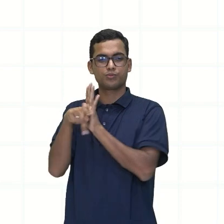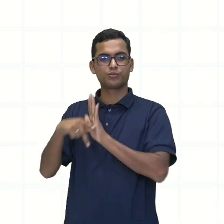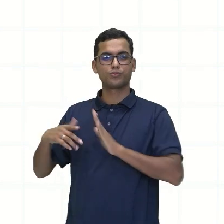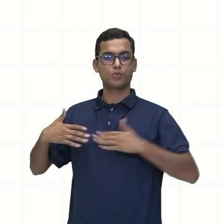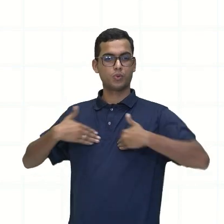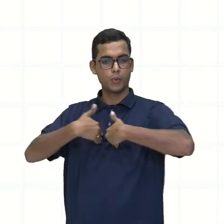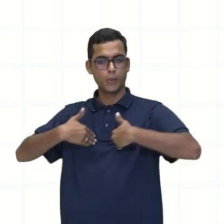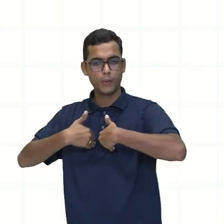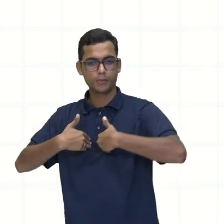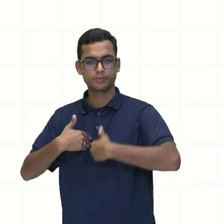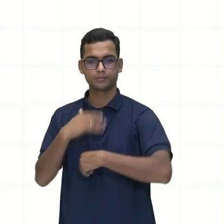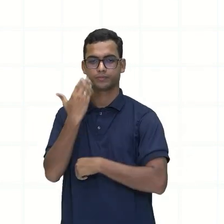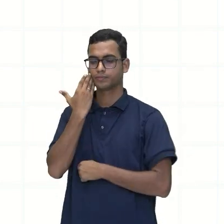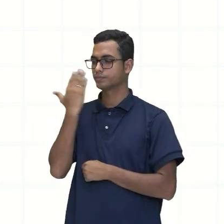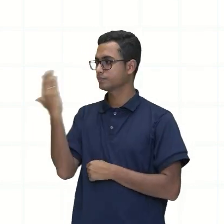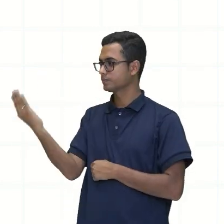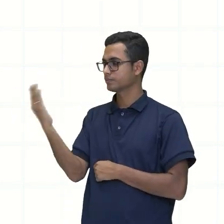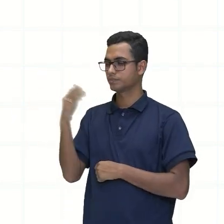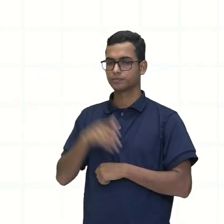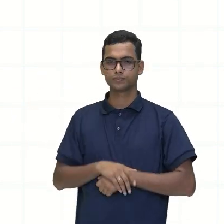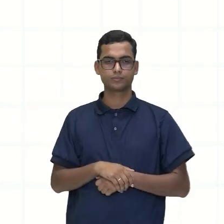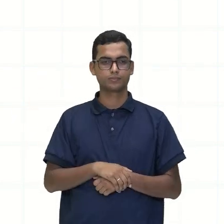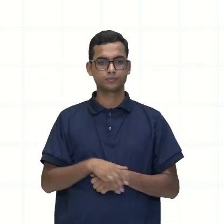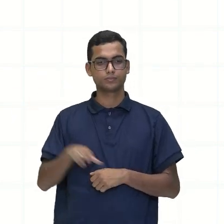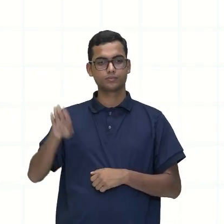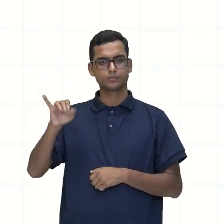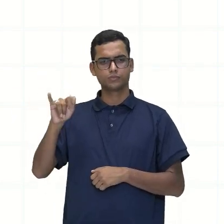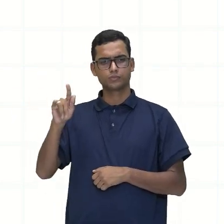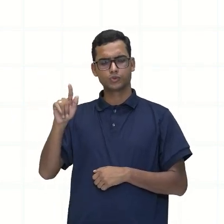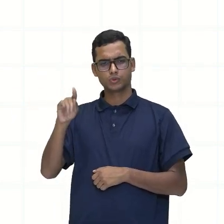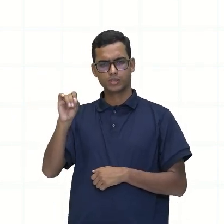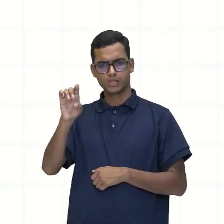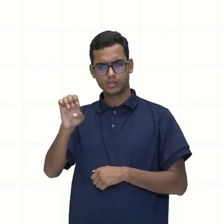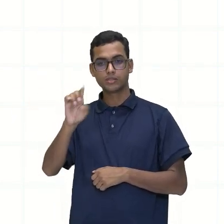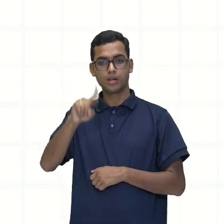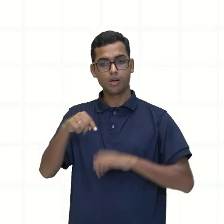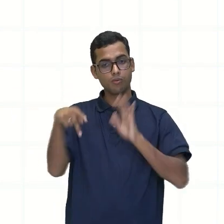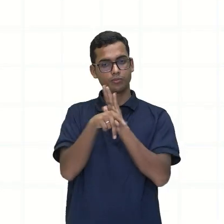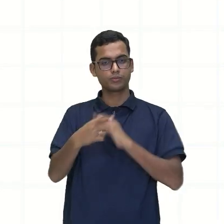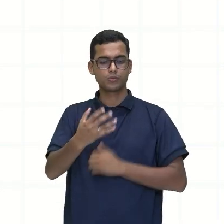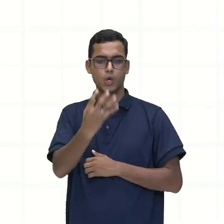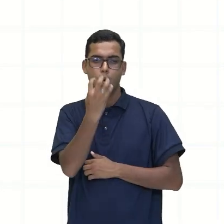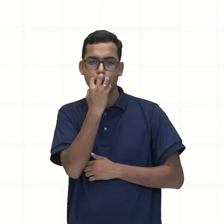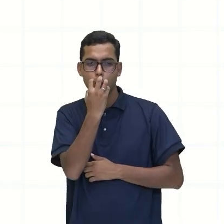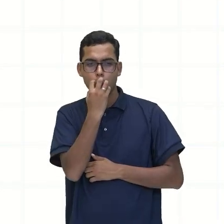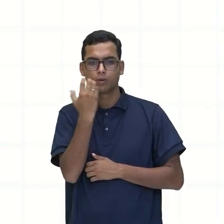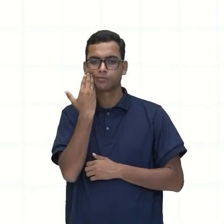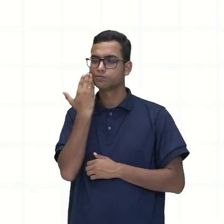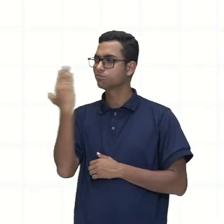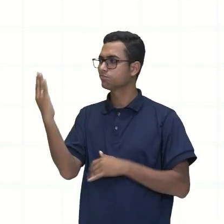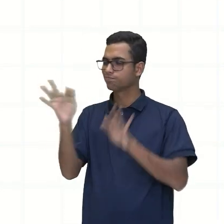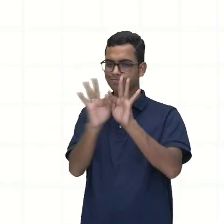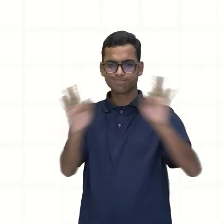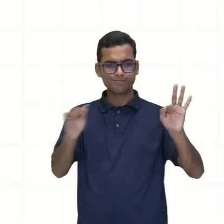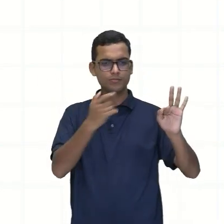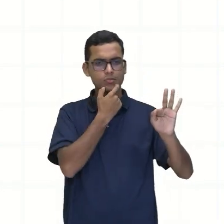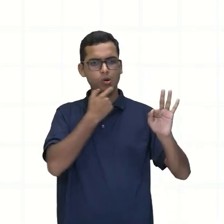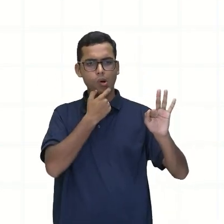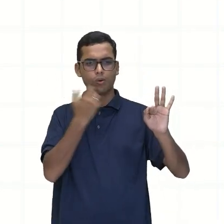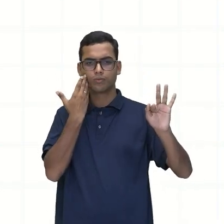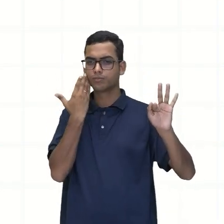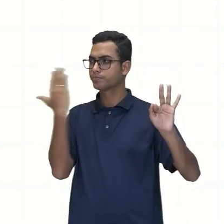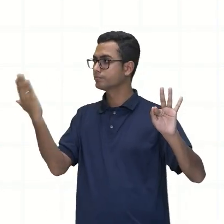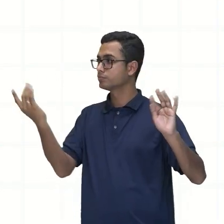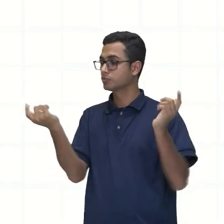Bigode is a dog, tá bom? Bigode is a dog. Mas eu posso substituir o bigode pelo